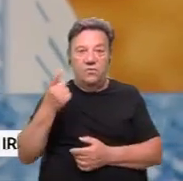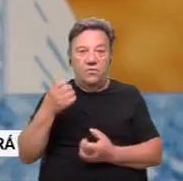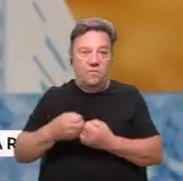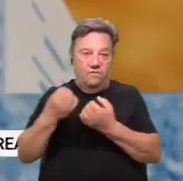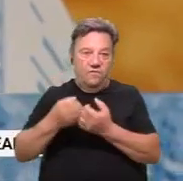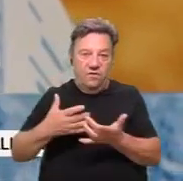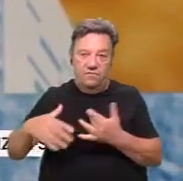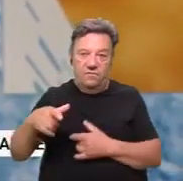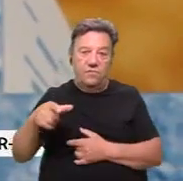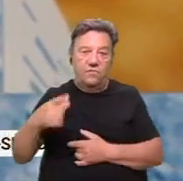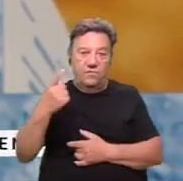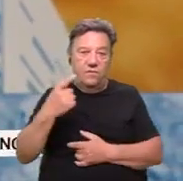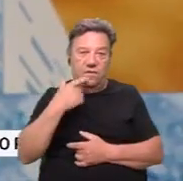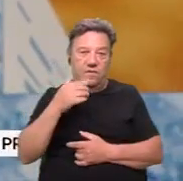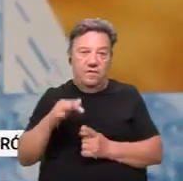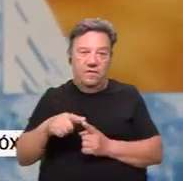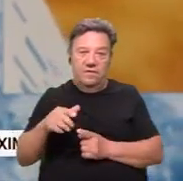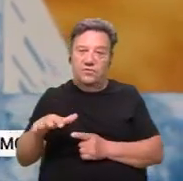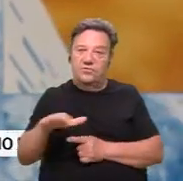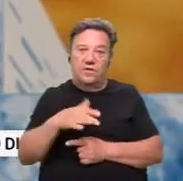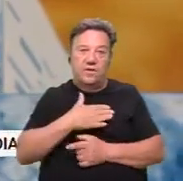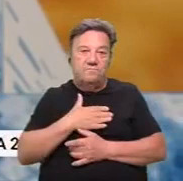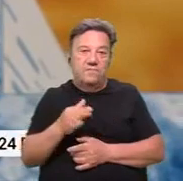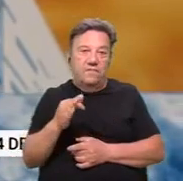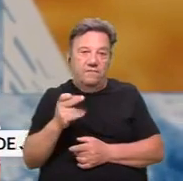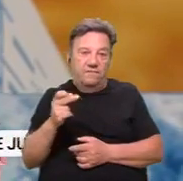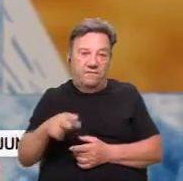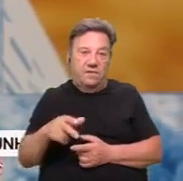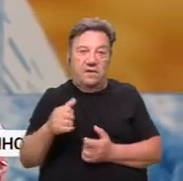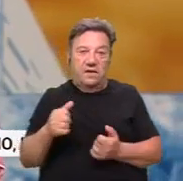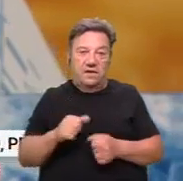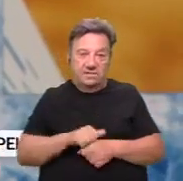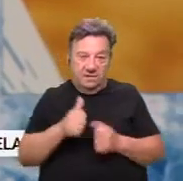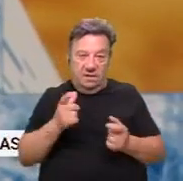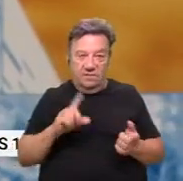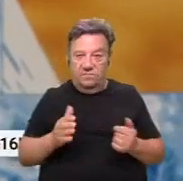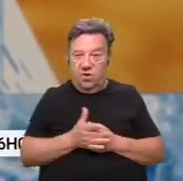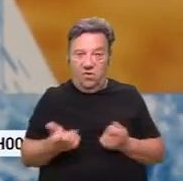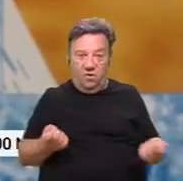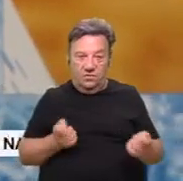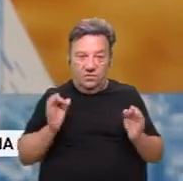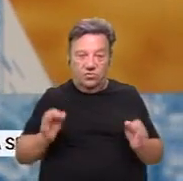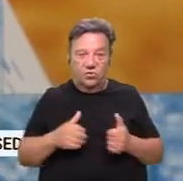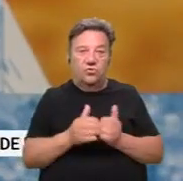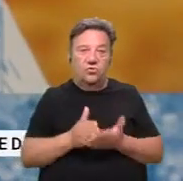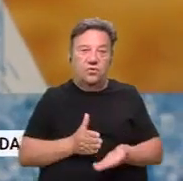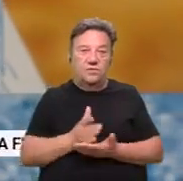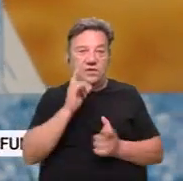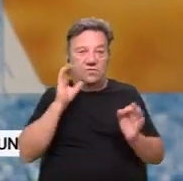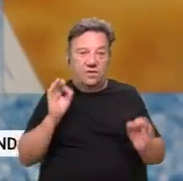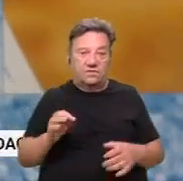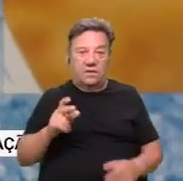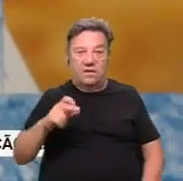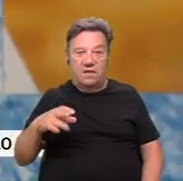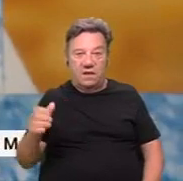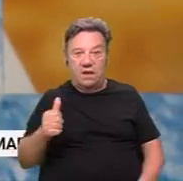convívio com uma fan zone. A cidade teve de se reorganizar para que tudo corra em segurança. Ana